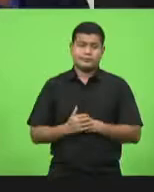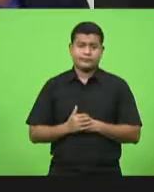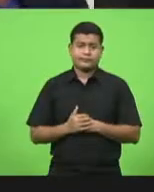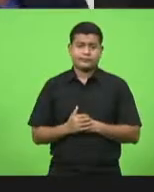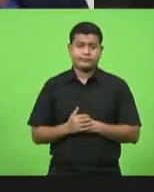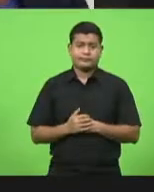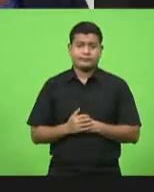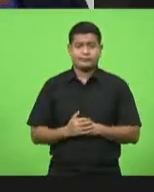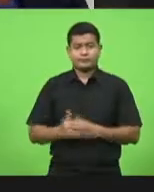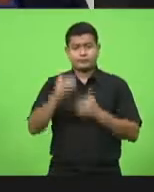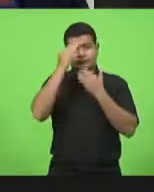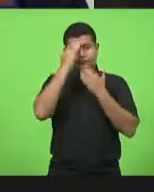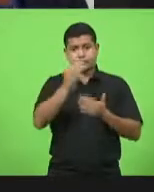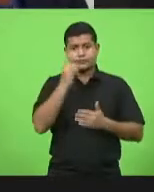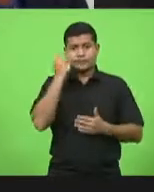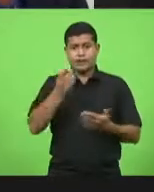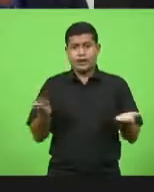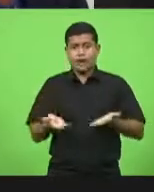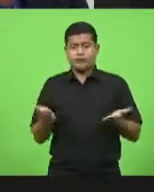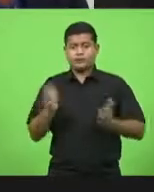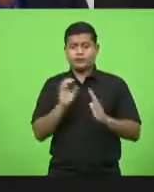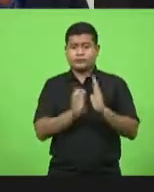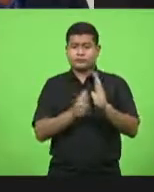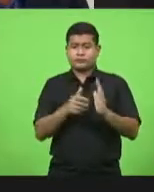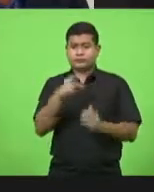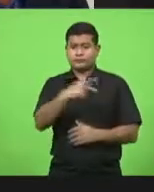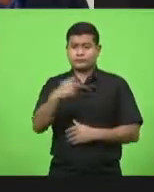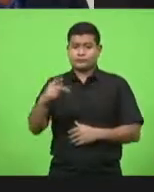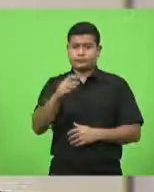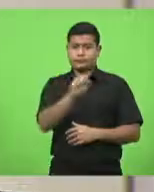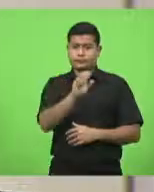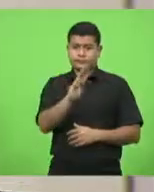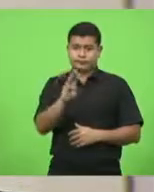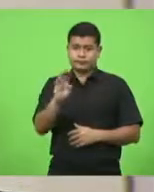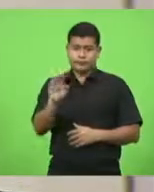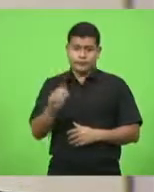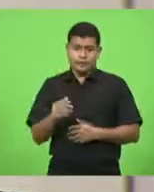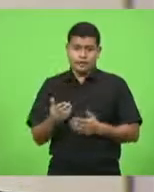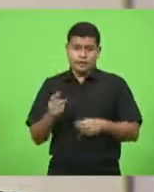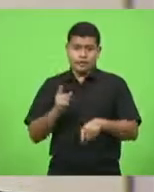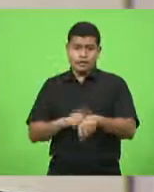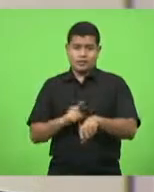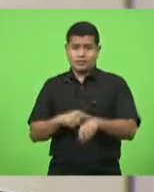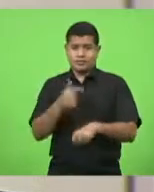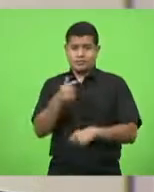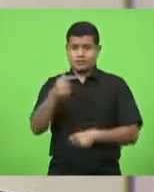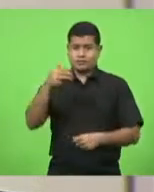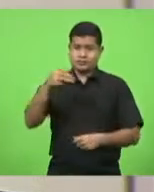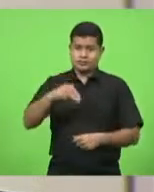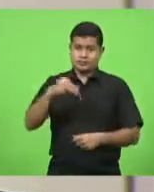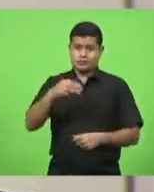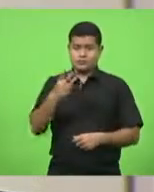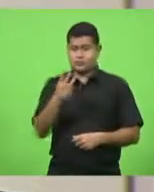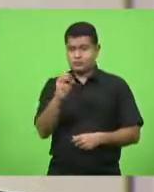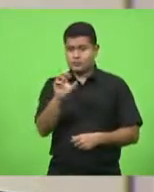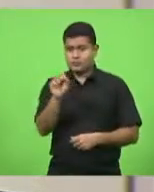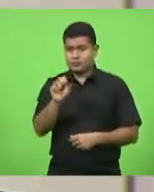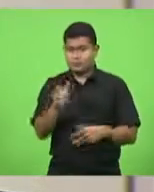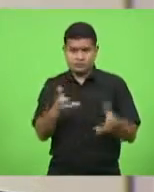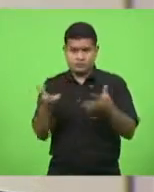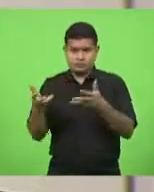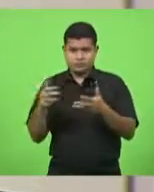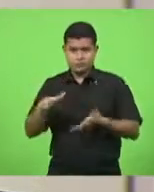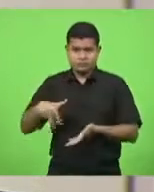Obrigado, deputados. Partido PP-PSB por 7 minutos e 30 segundos. Alguém fará o uso da